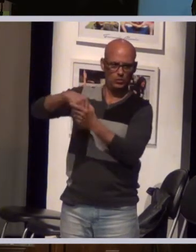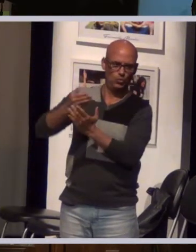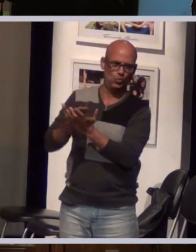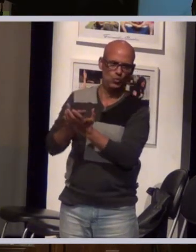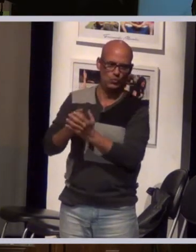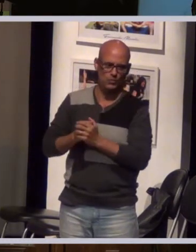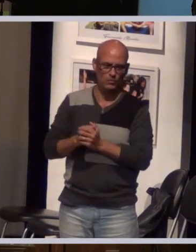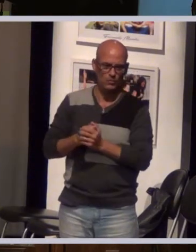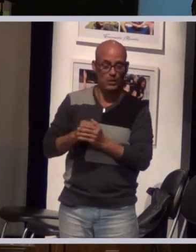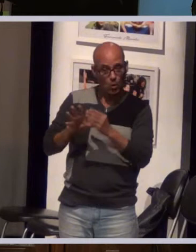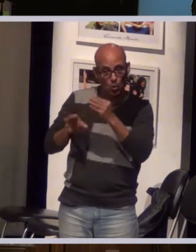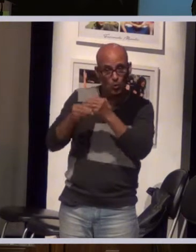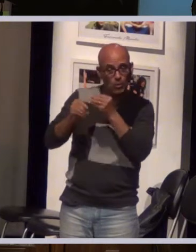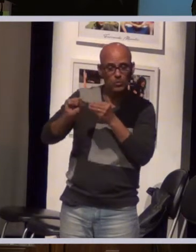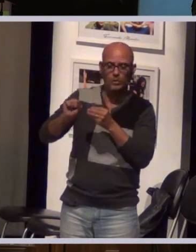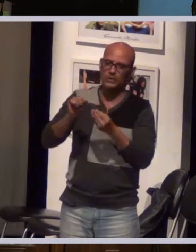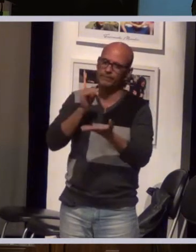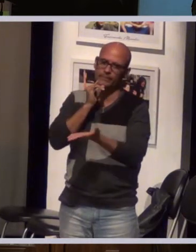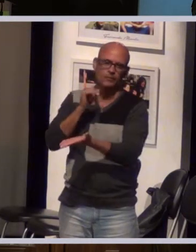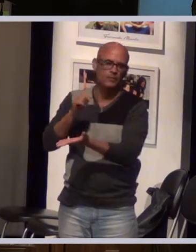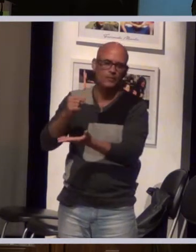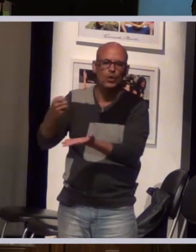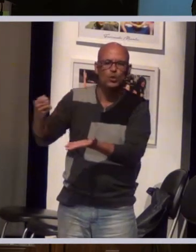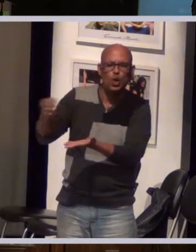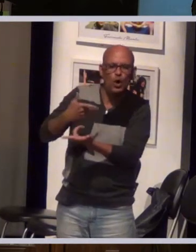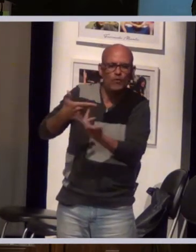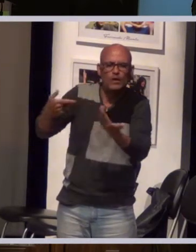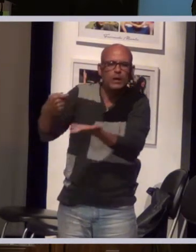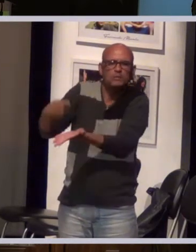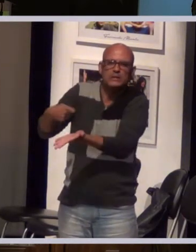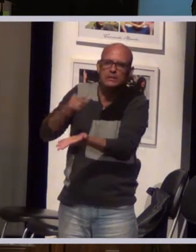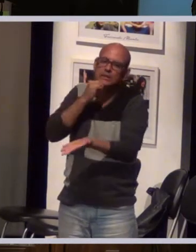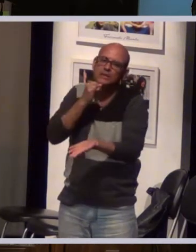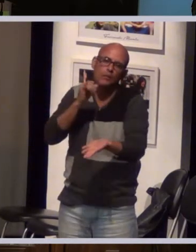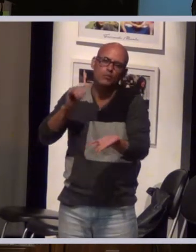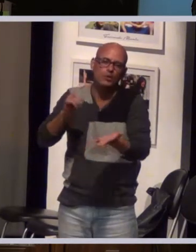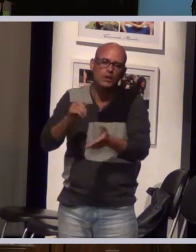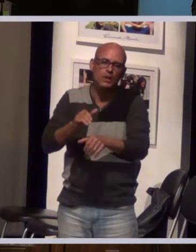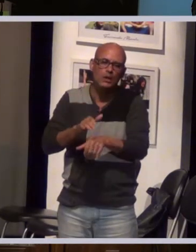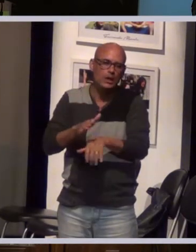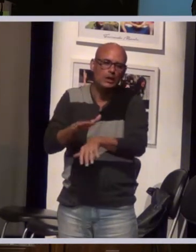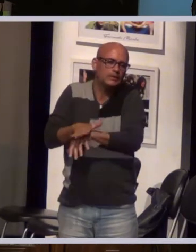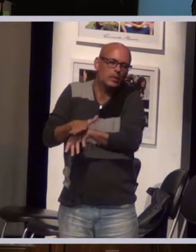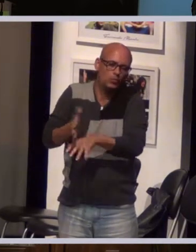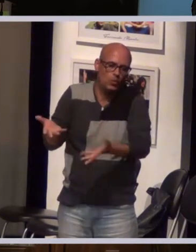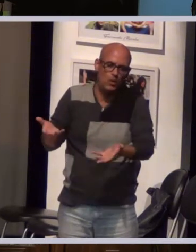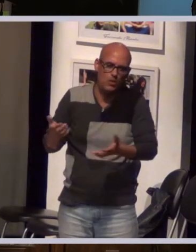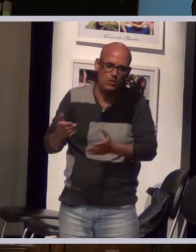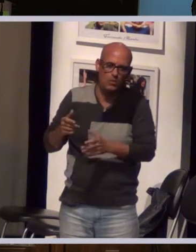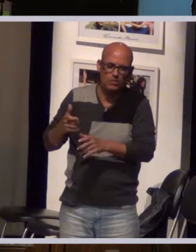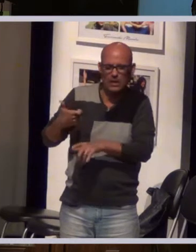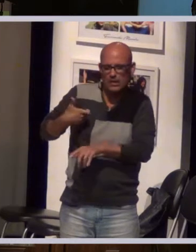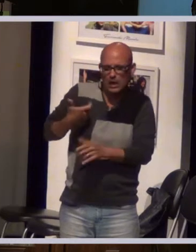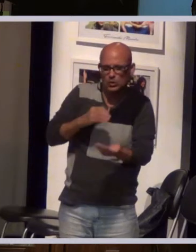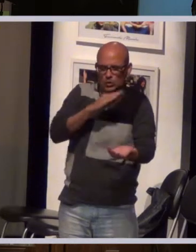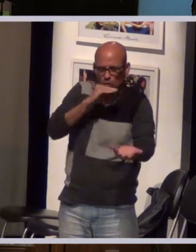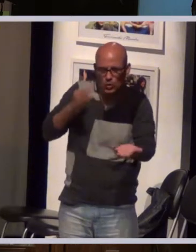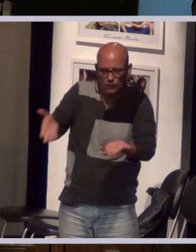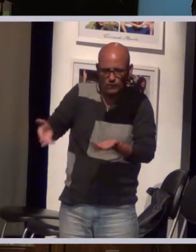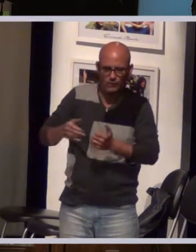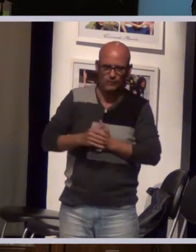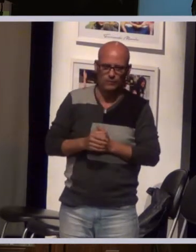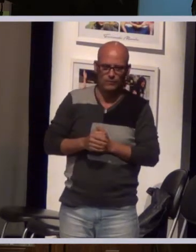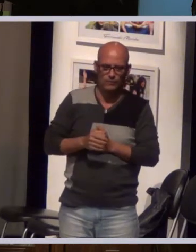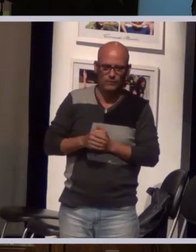complementando com as novas demandas, que são, por exemplo, a sexual, no caso da fase de adolescente.